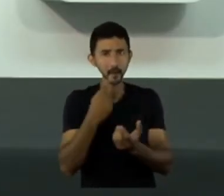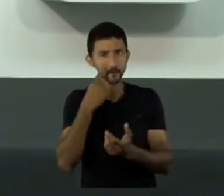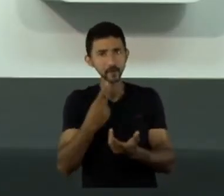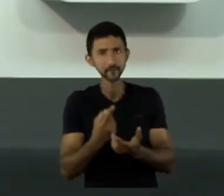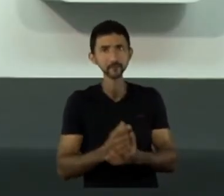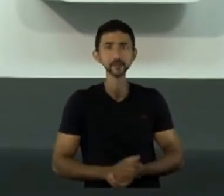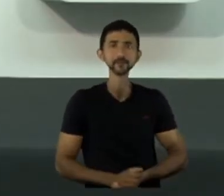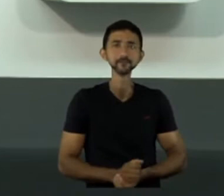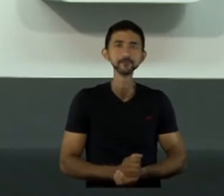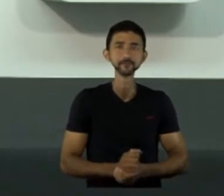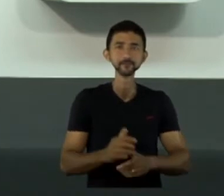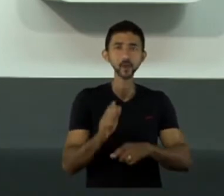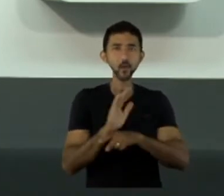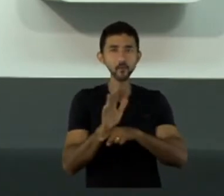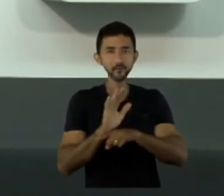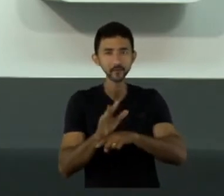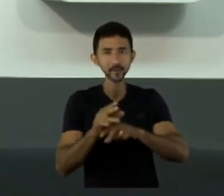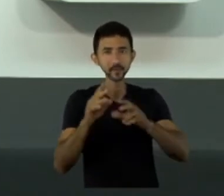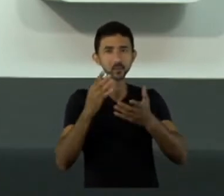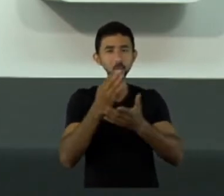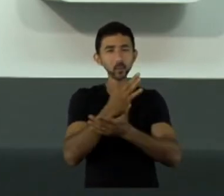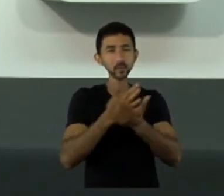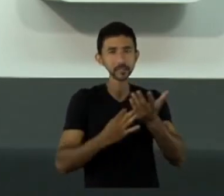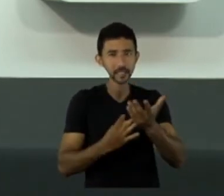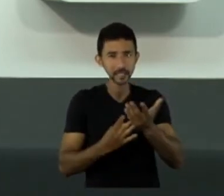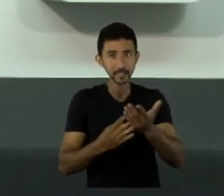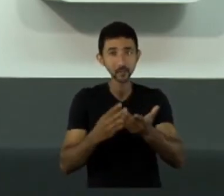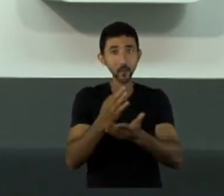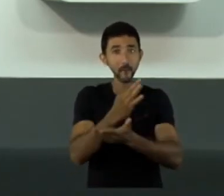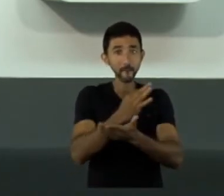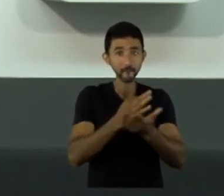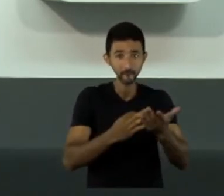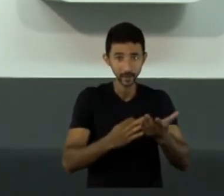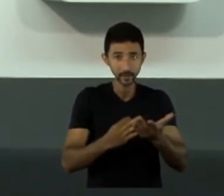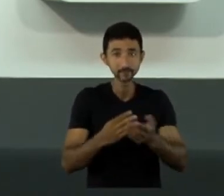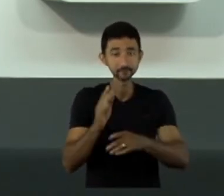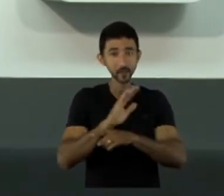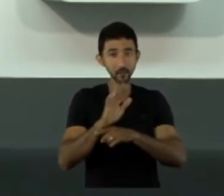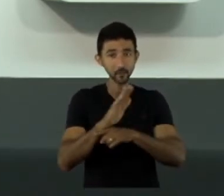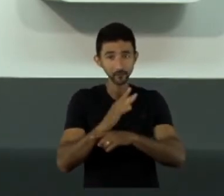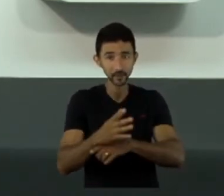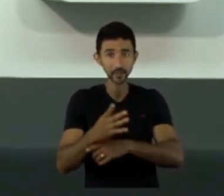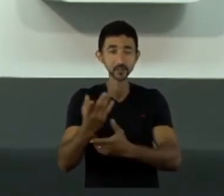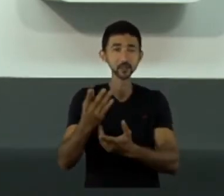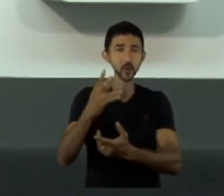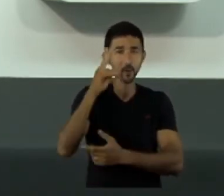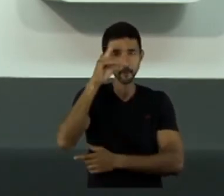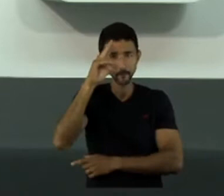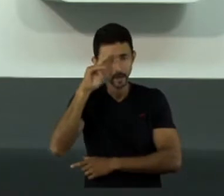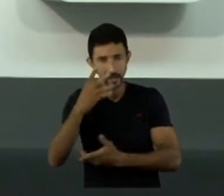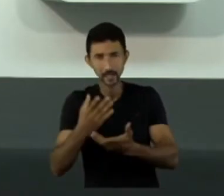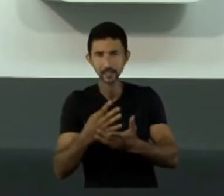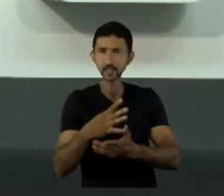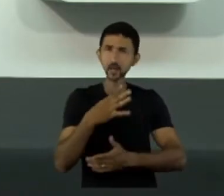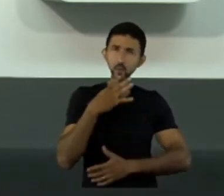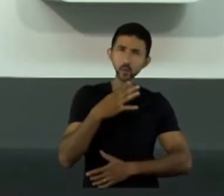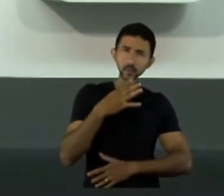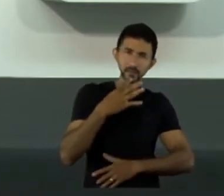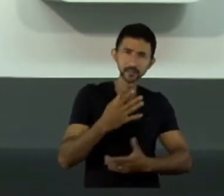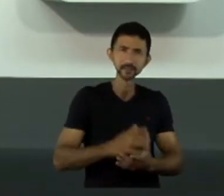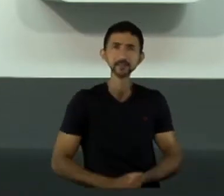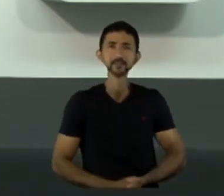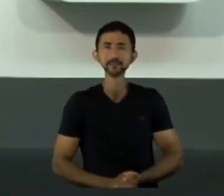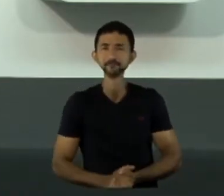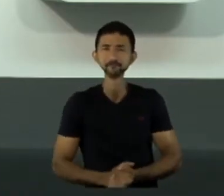um vídeo. O nosso texto de hoje ele está em um vídeo que é uma lenda muito conhecida na nossa